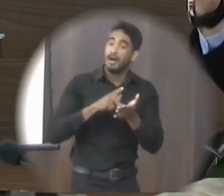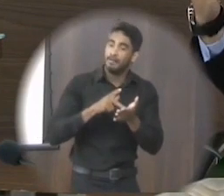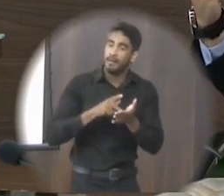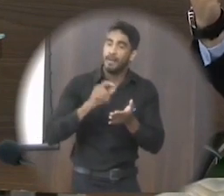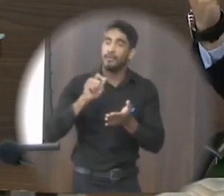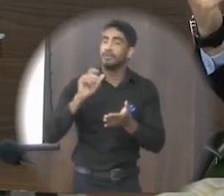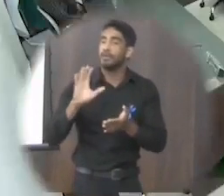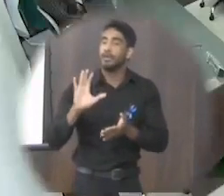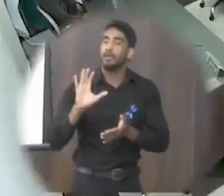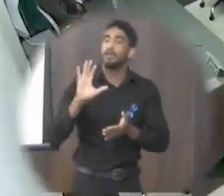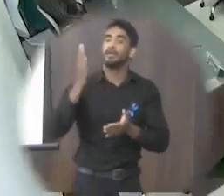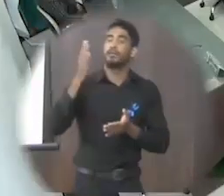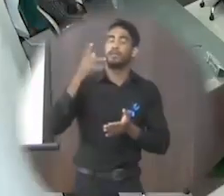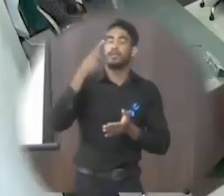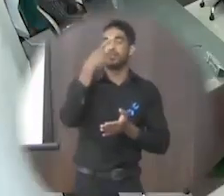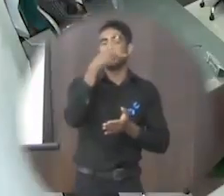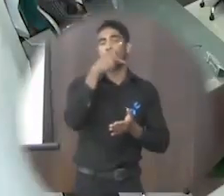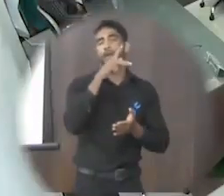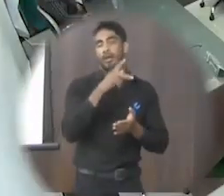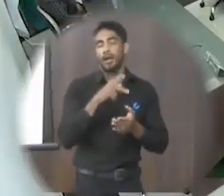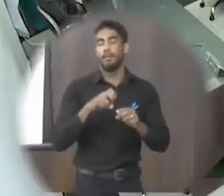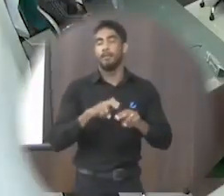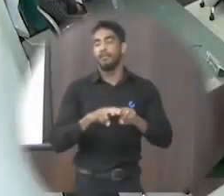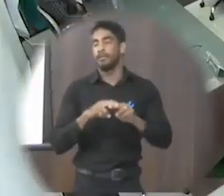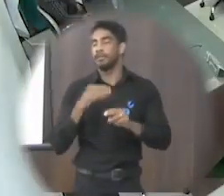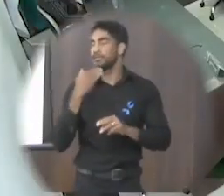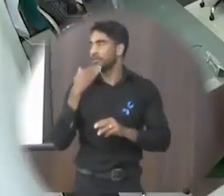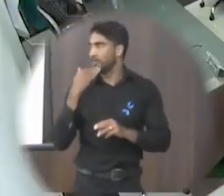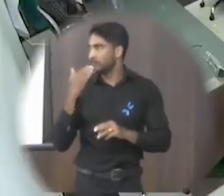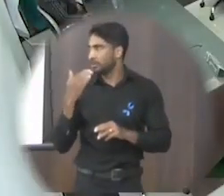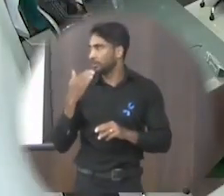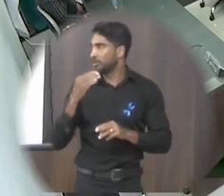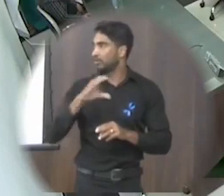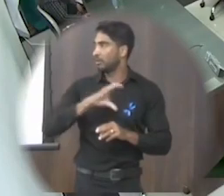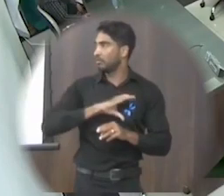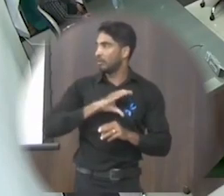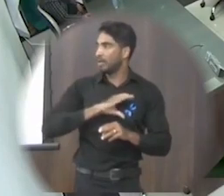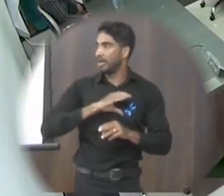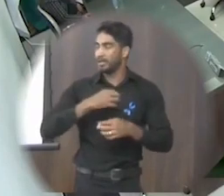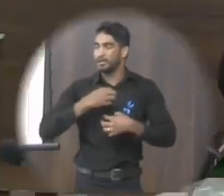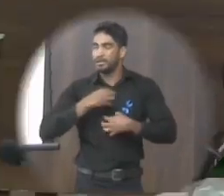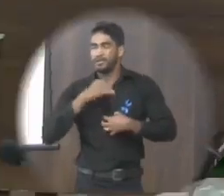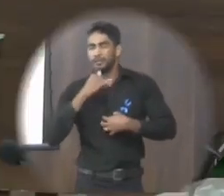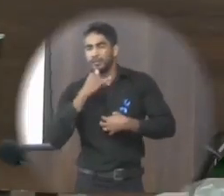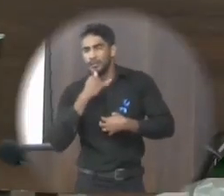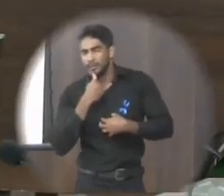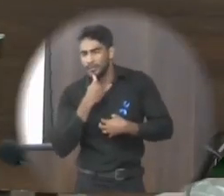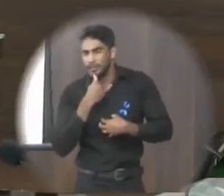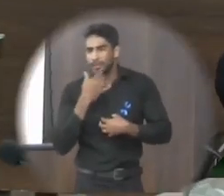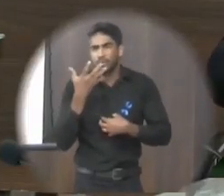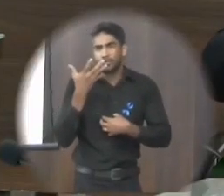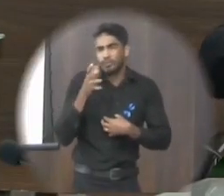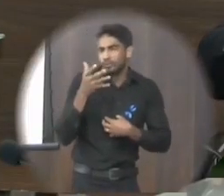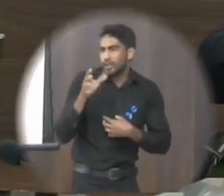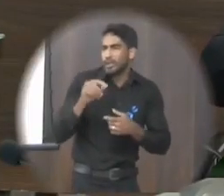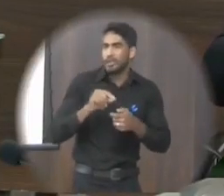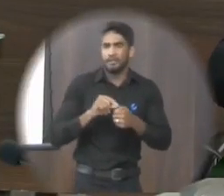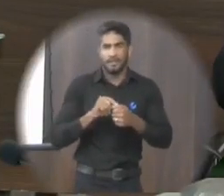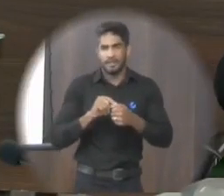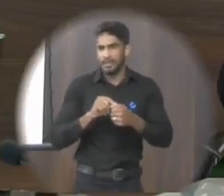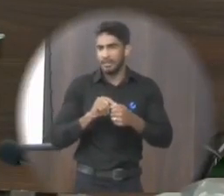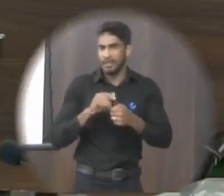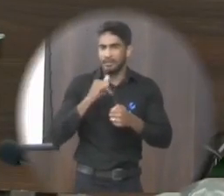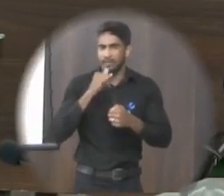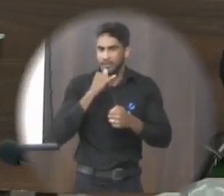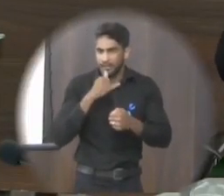que acontecia de trás. Então, às vezes eu fiz esse pedido, algum colega sentiu magoado, alguma coisa assim, não queria fazer nada de magoar ninguém,